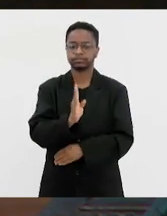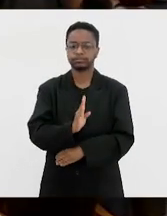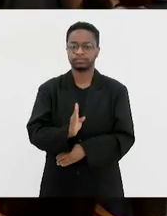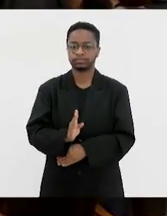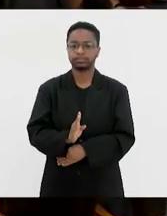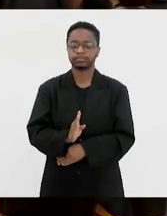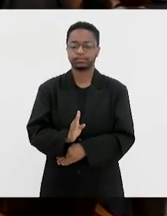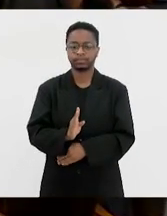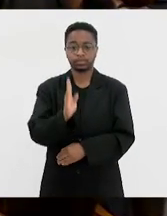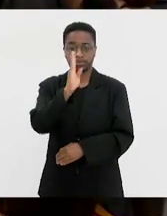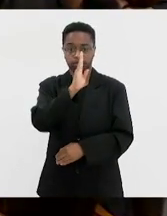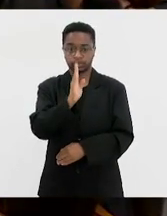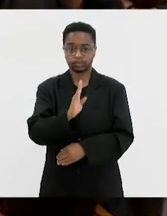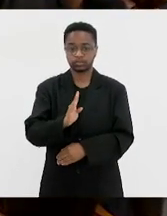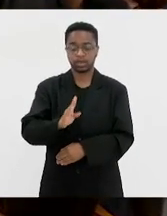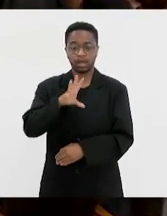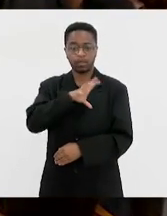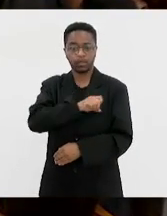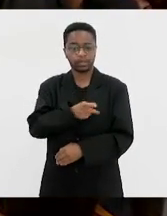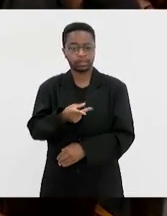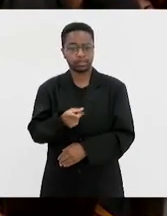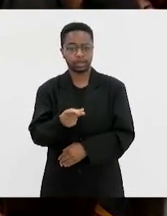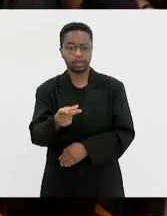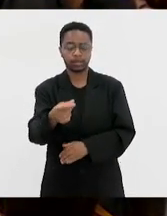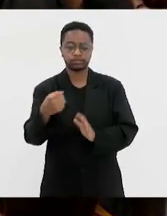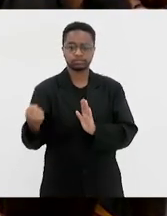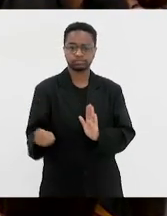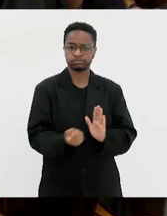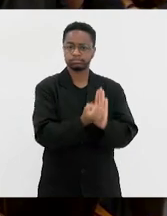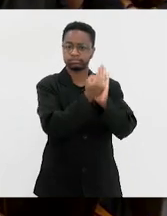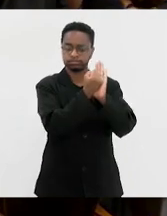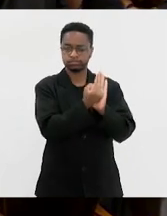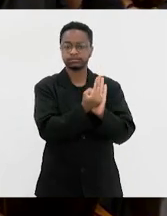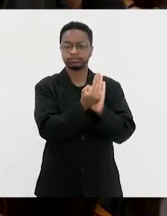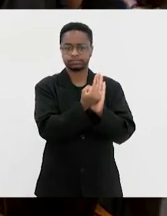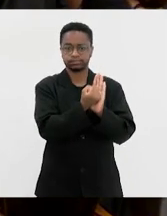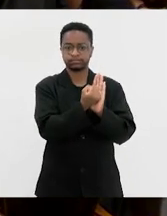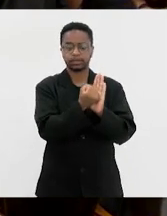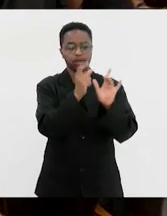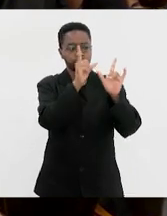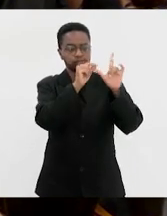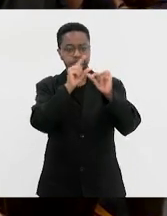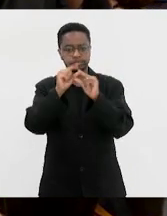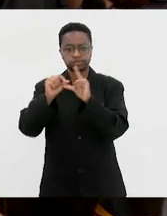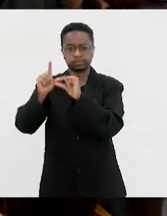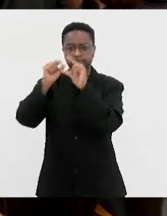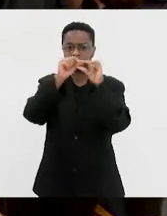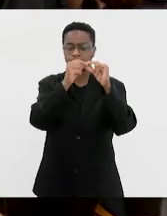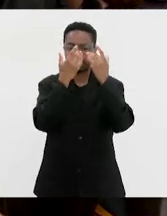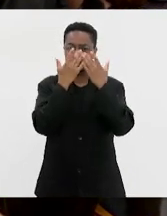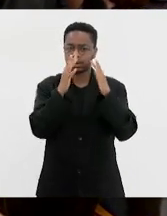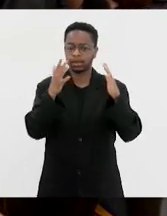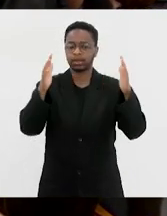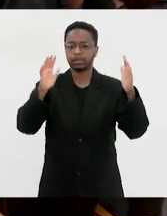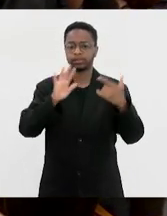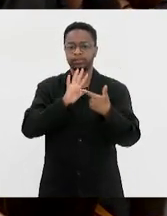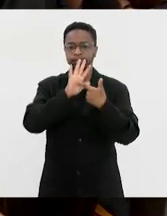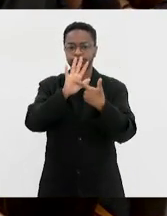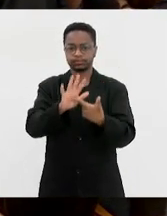salve. Brasil de amor eterno seja símbolo. Olá para o que ostentas